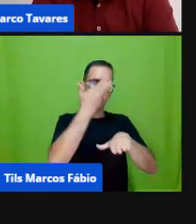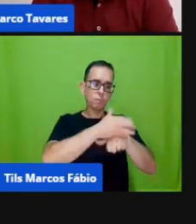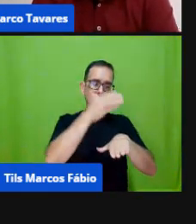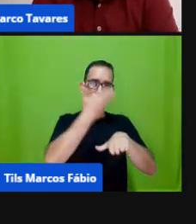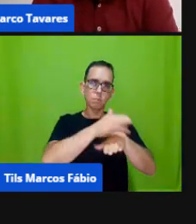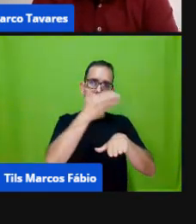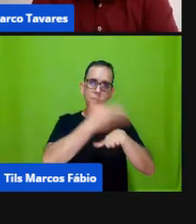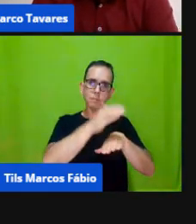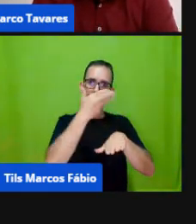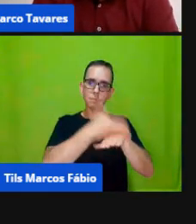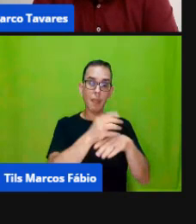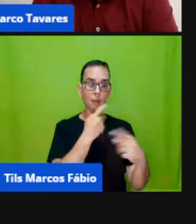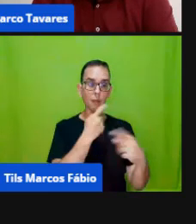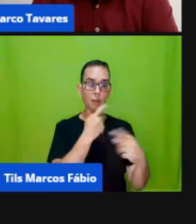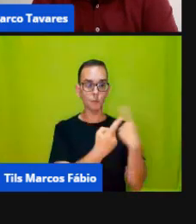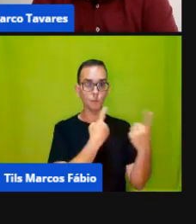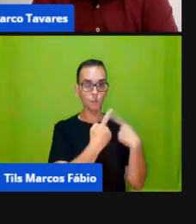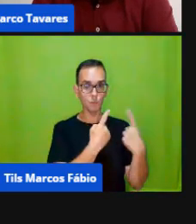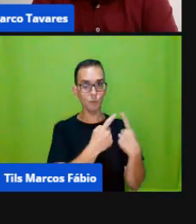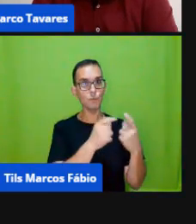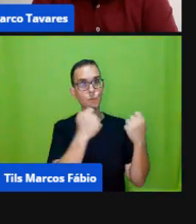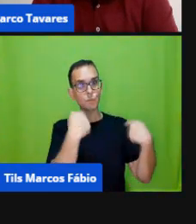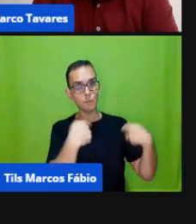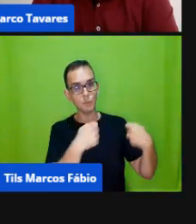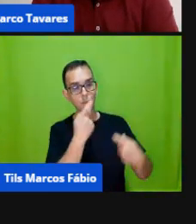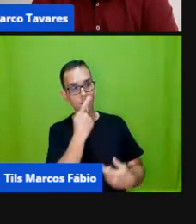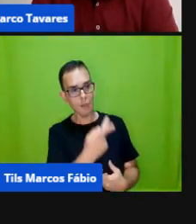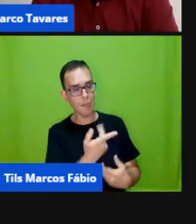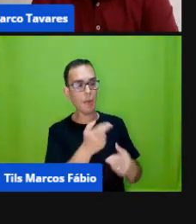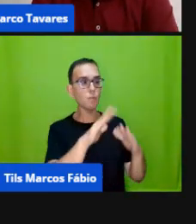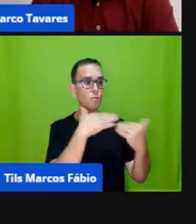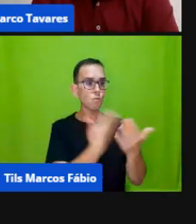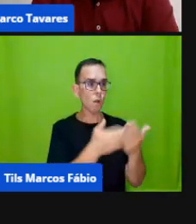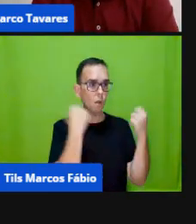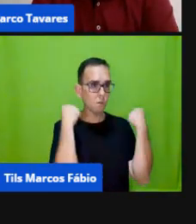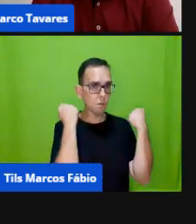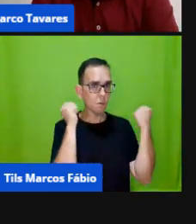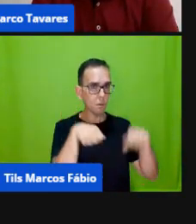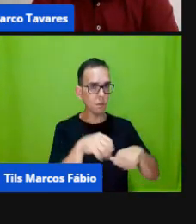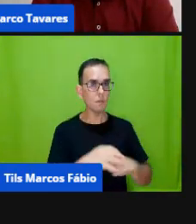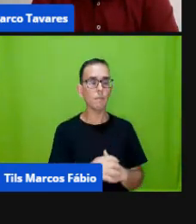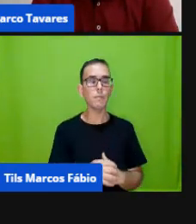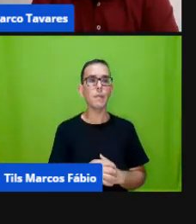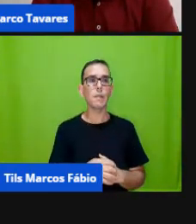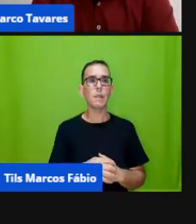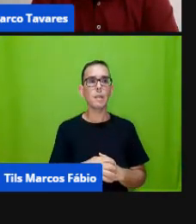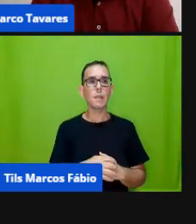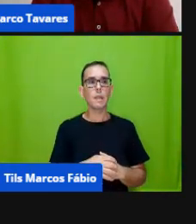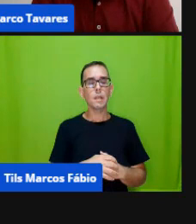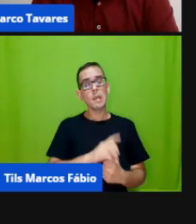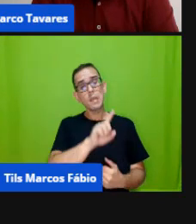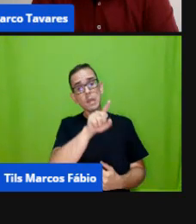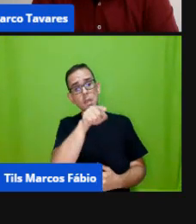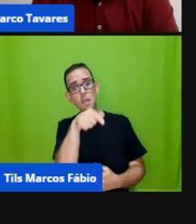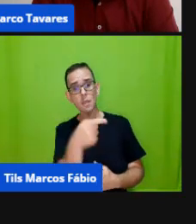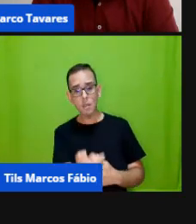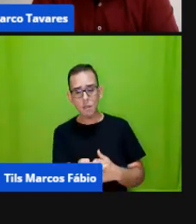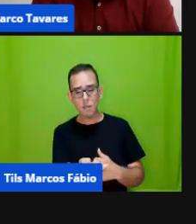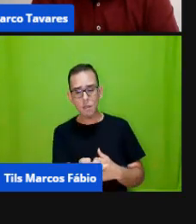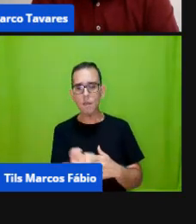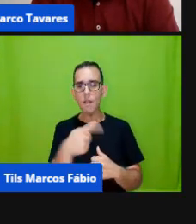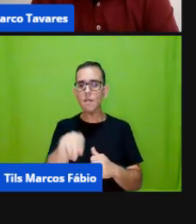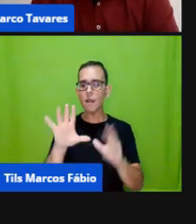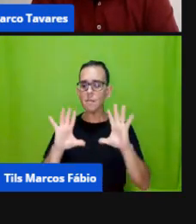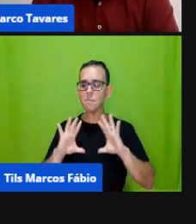treinamento, que é uma discussão também que a gente vai ter que discutir lá, o esporte escolar, né? E aí ela vai para esses